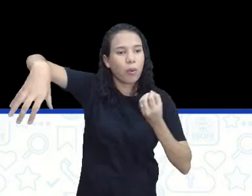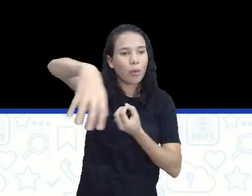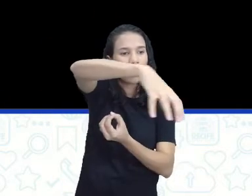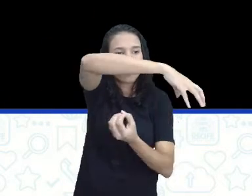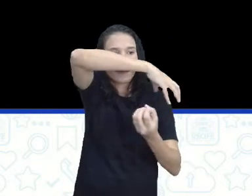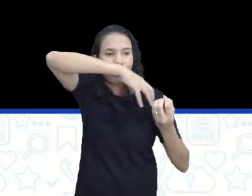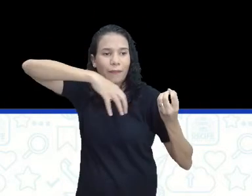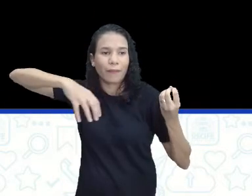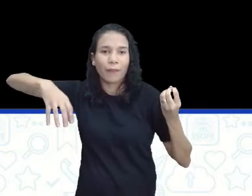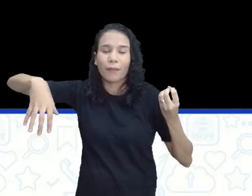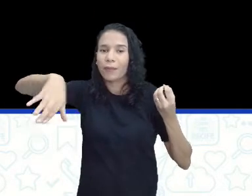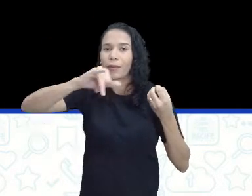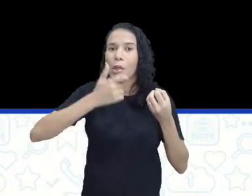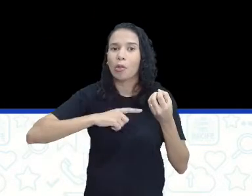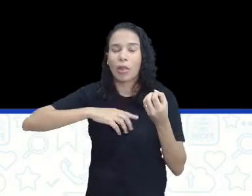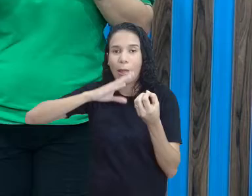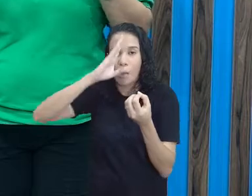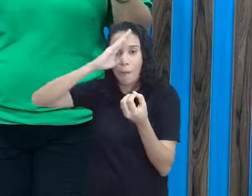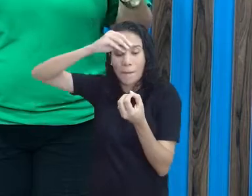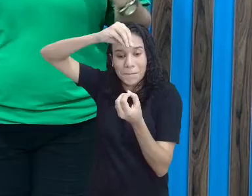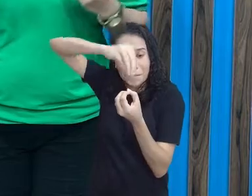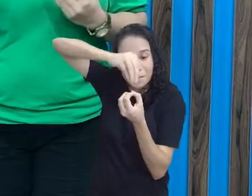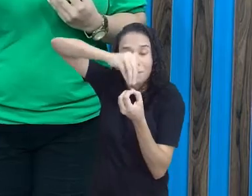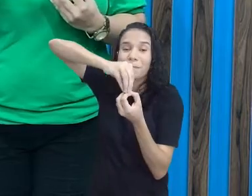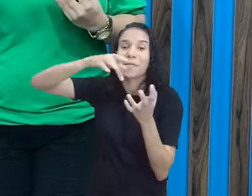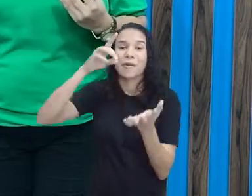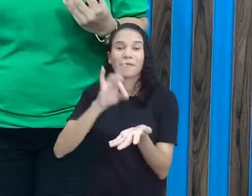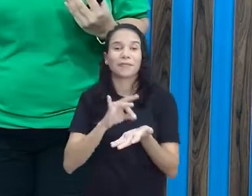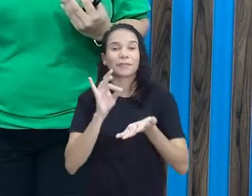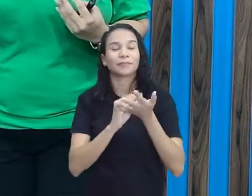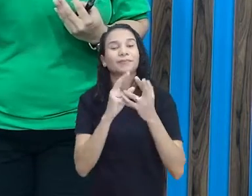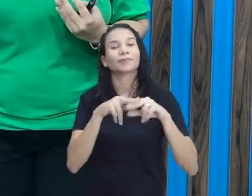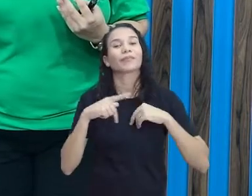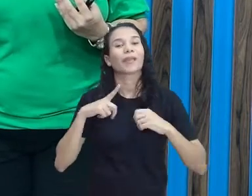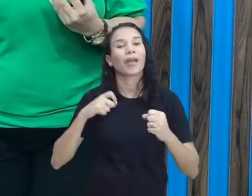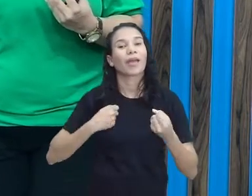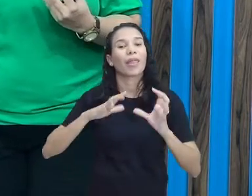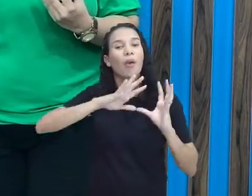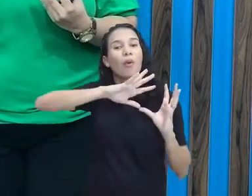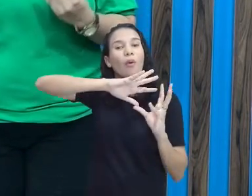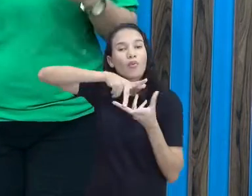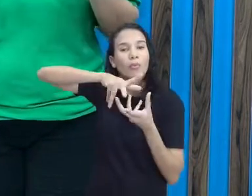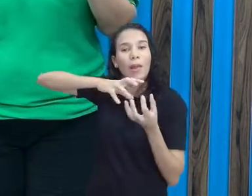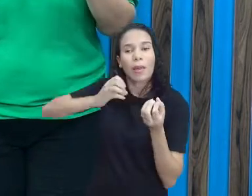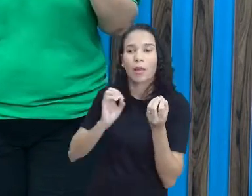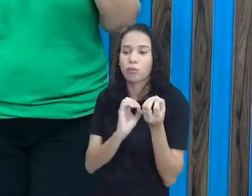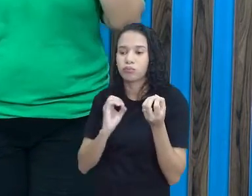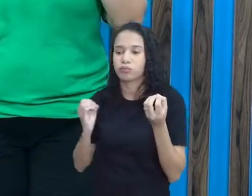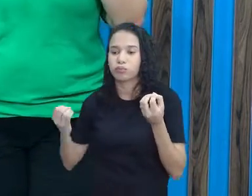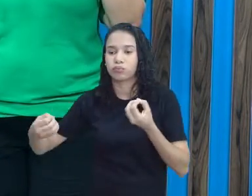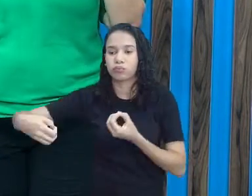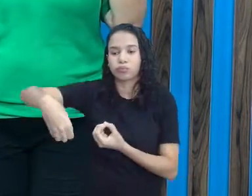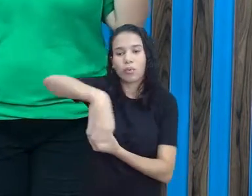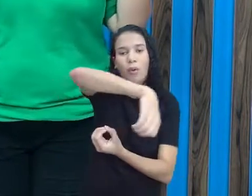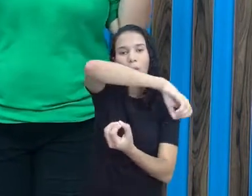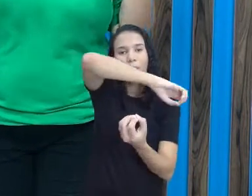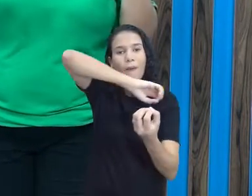centro, né? Por conta do caminho que os planetas fazem, né? Os planetas não